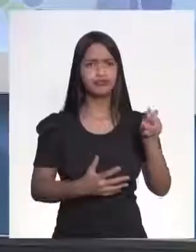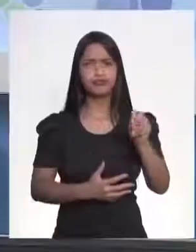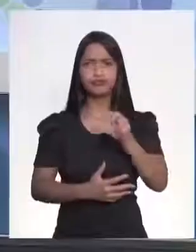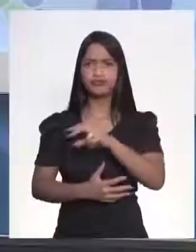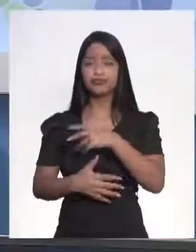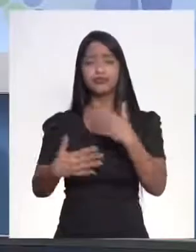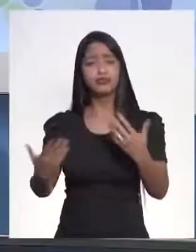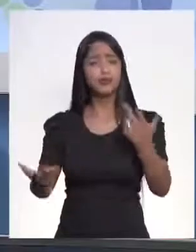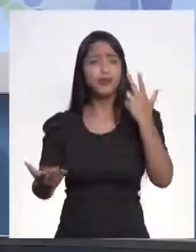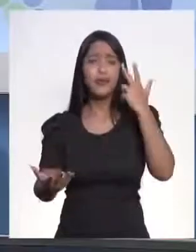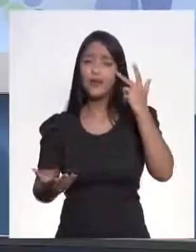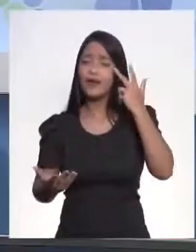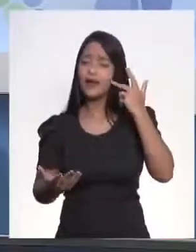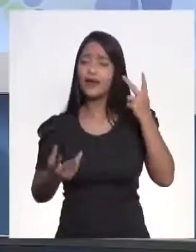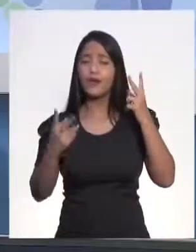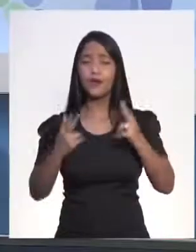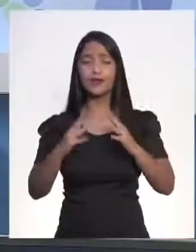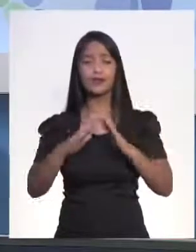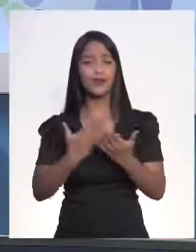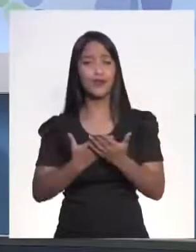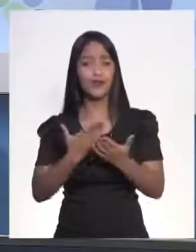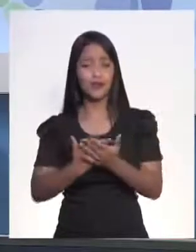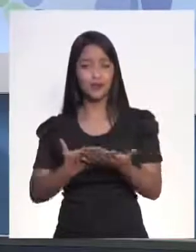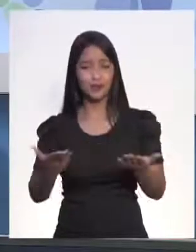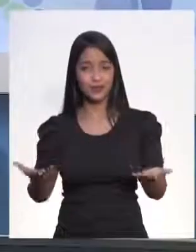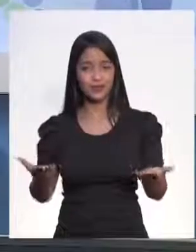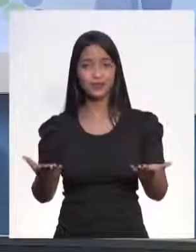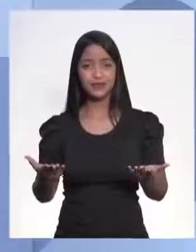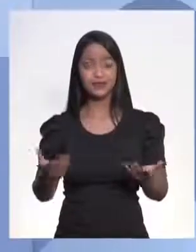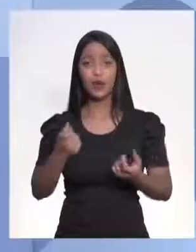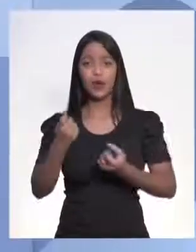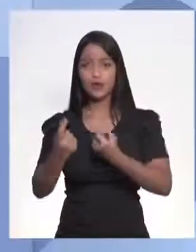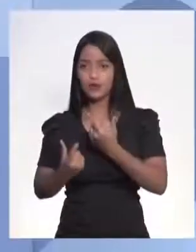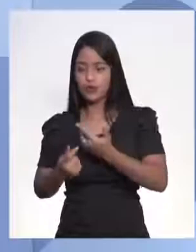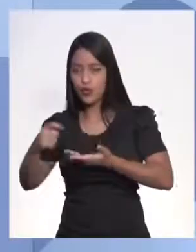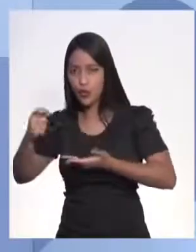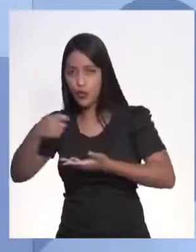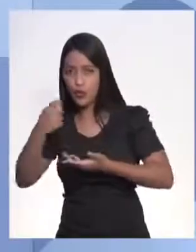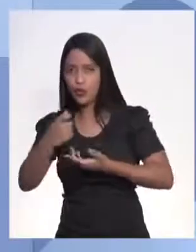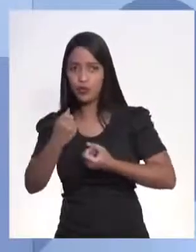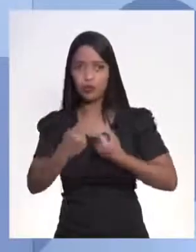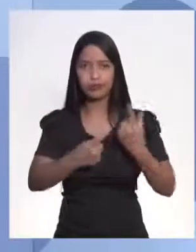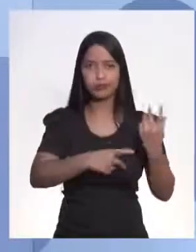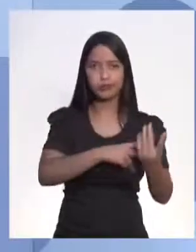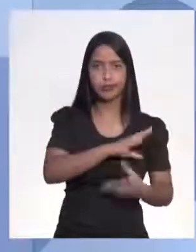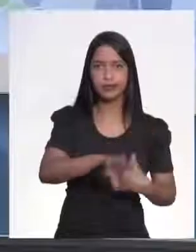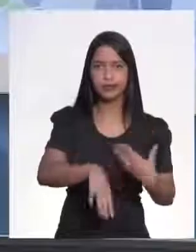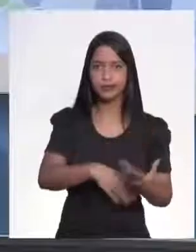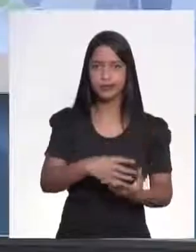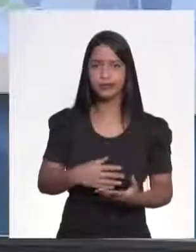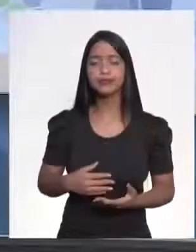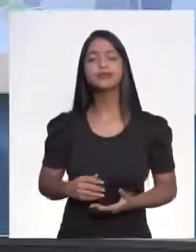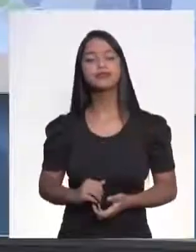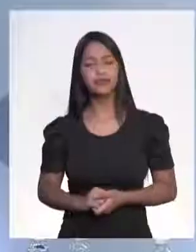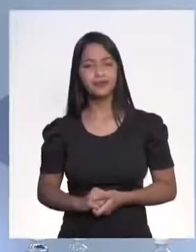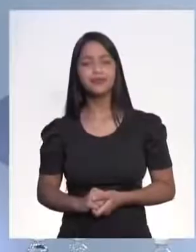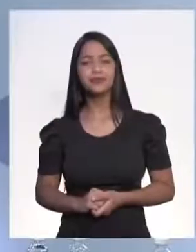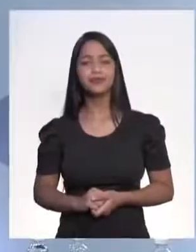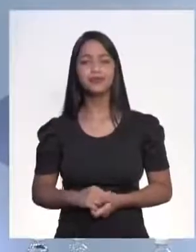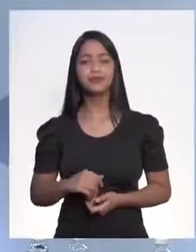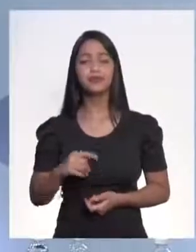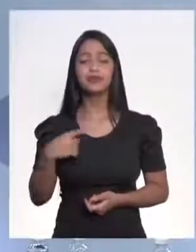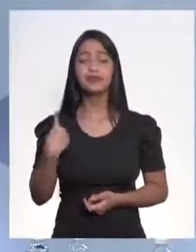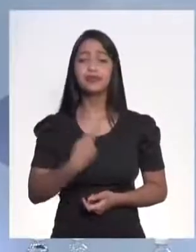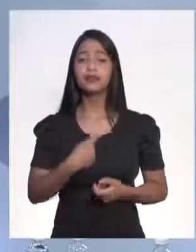se a gente for vou falar para na escola lá é que eu fiz eu fiz Como é que olha só dele é que a gente se viu numa toada que a gente